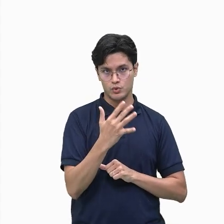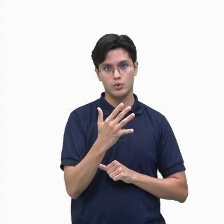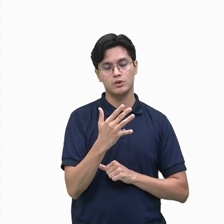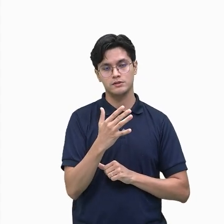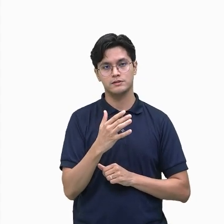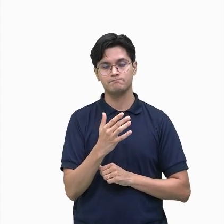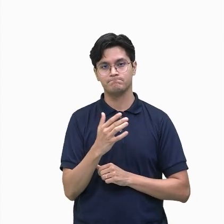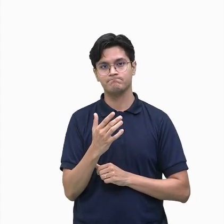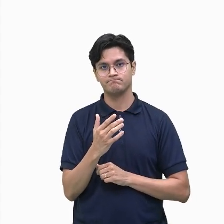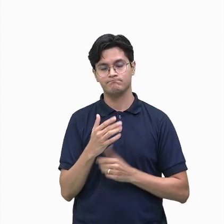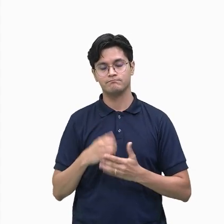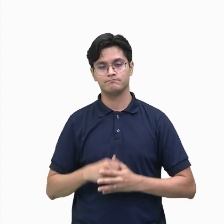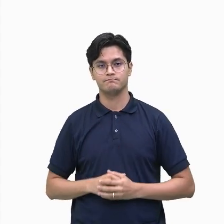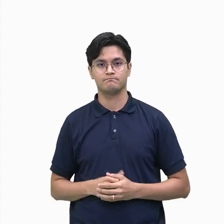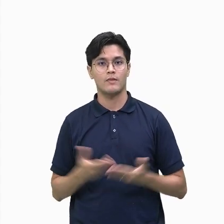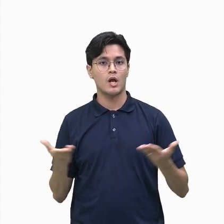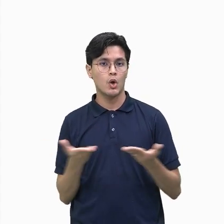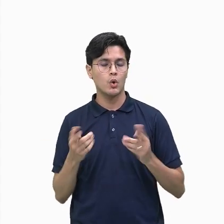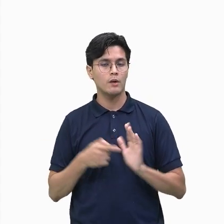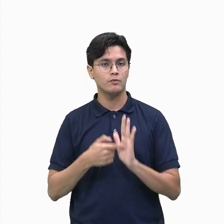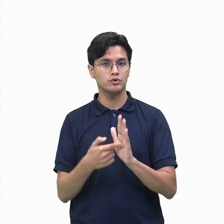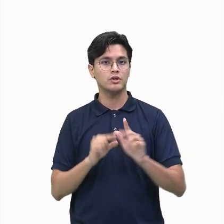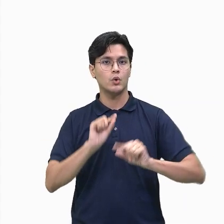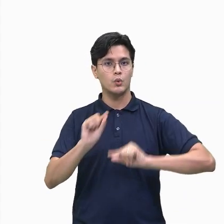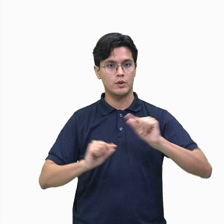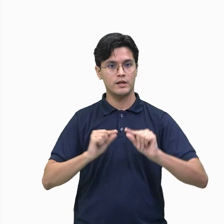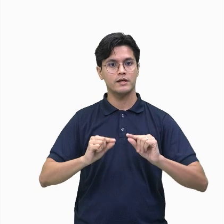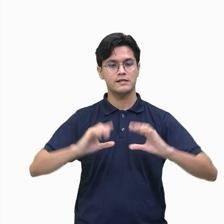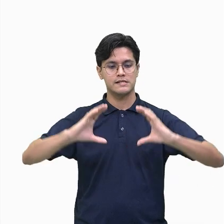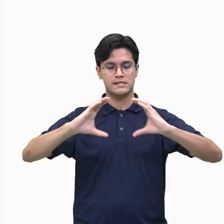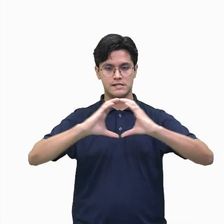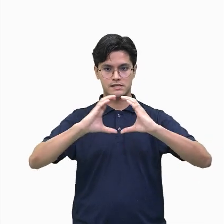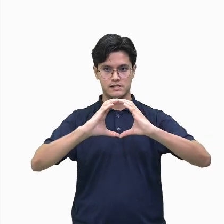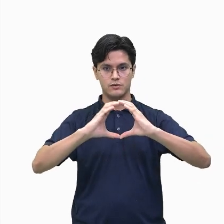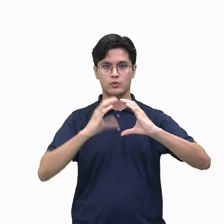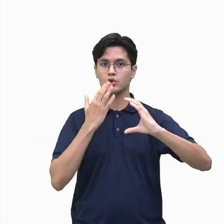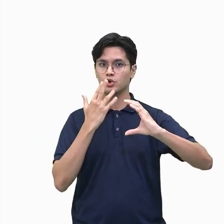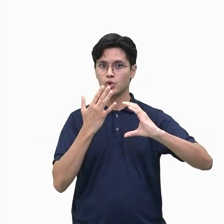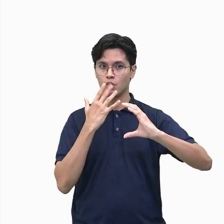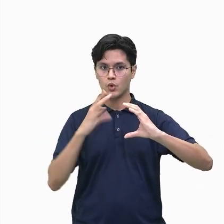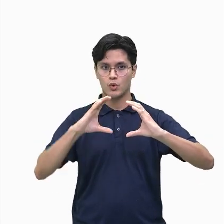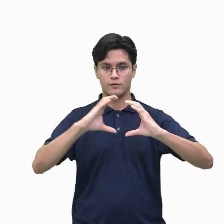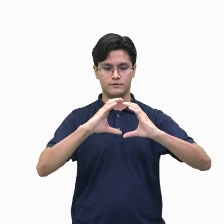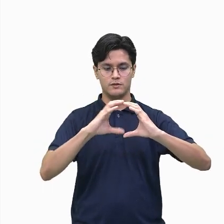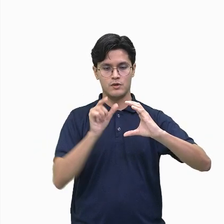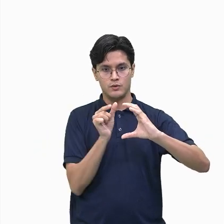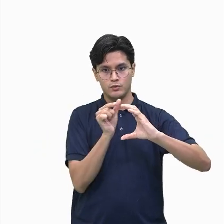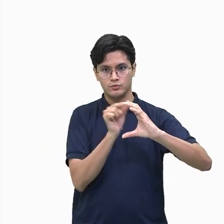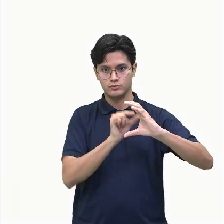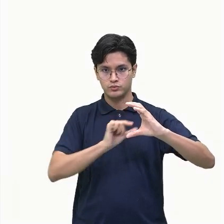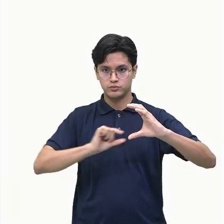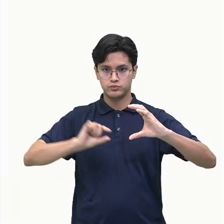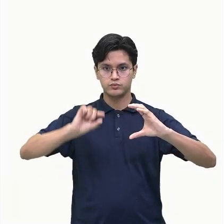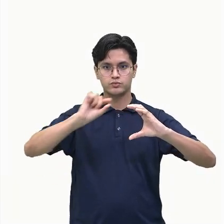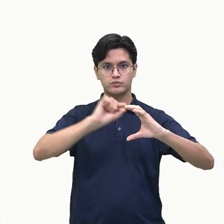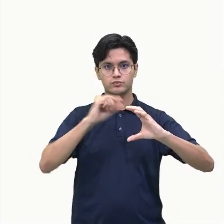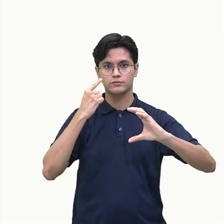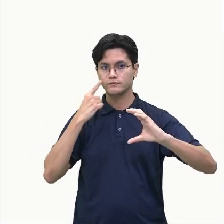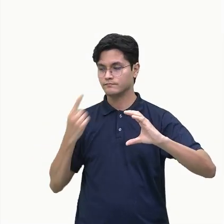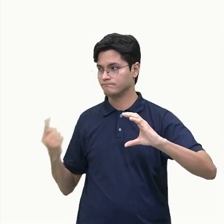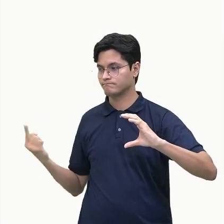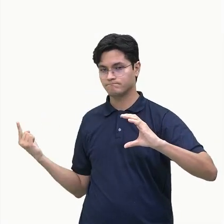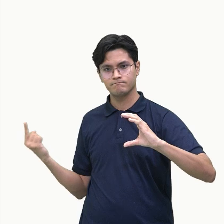para vocês aqui um círculo cromático, certo? Então, esse círculo cromático, ele vai